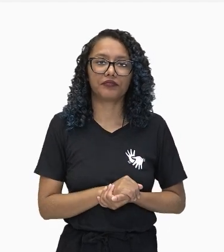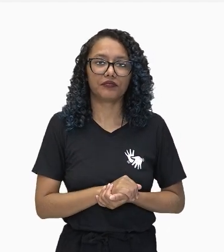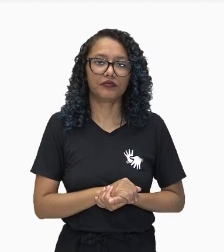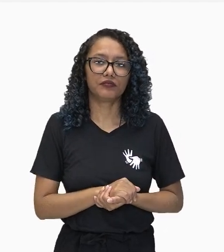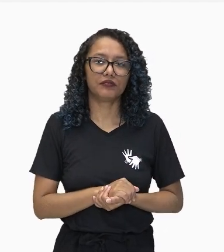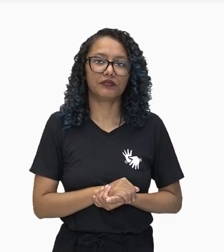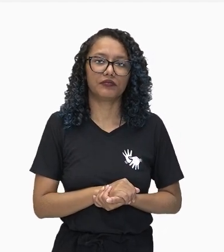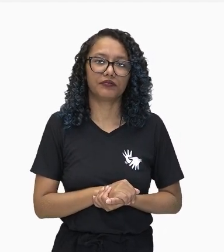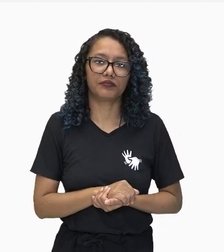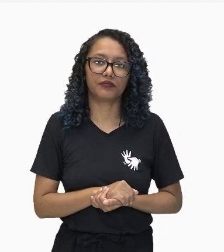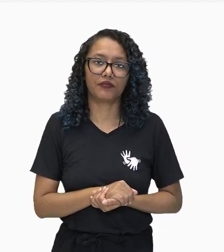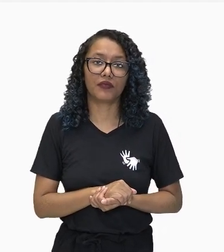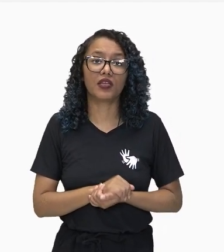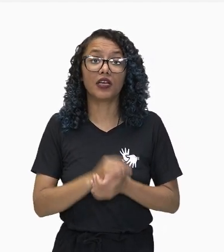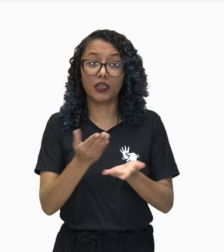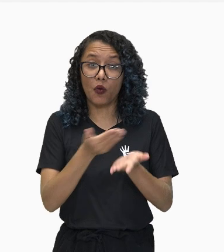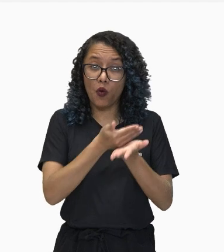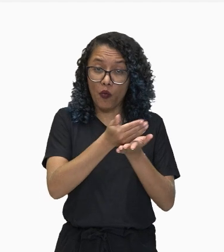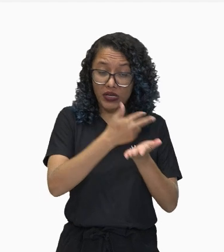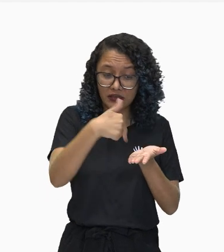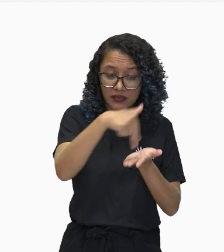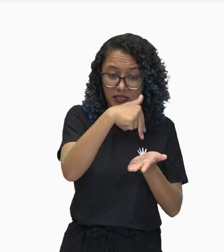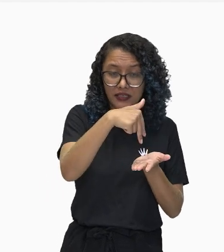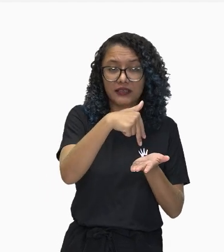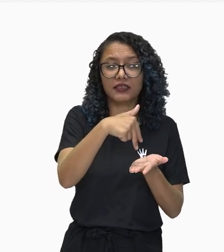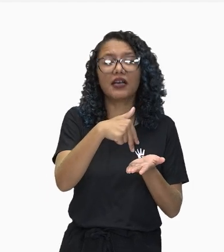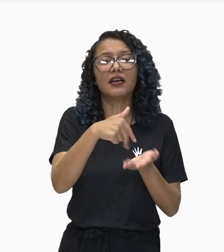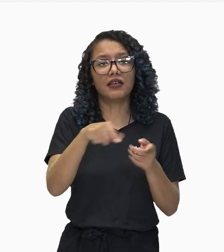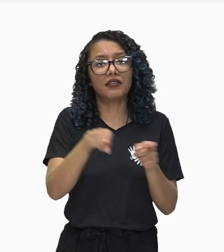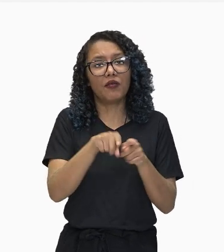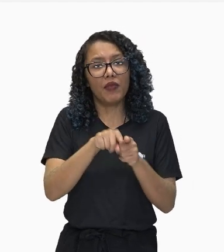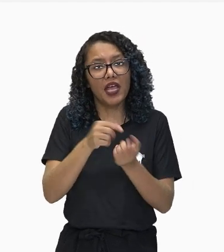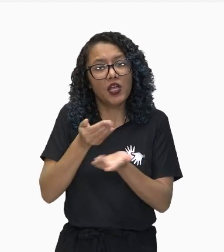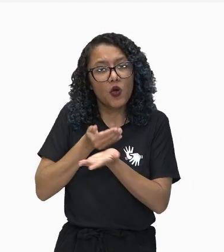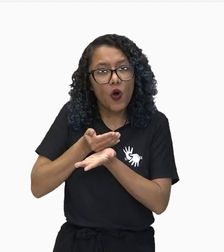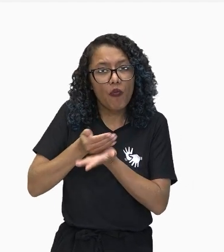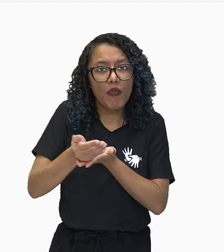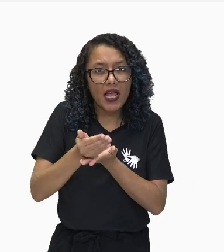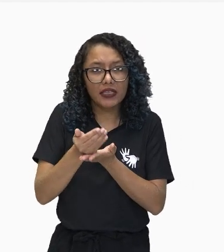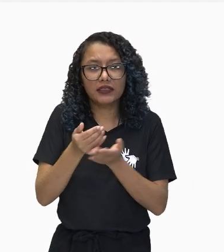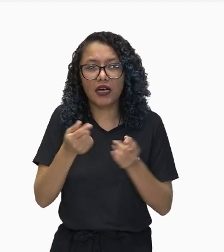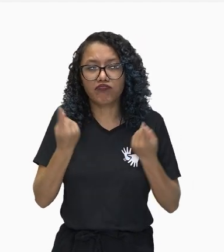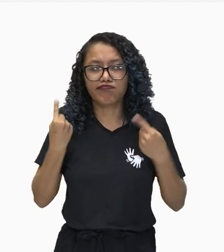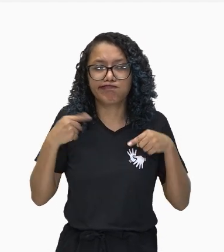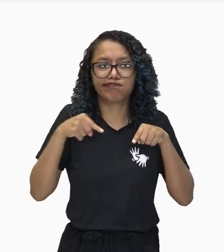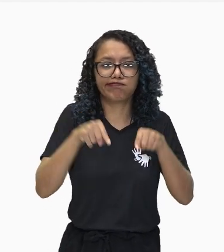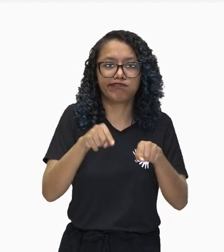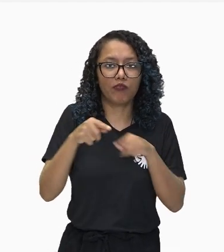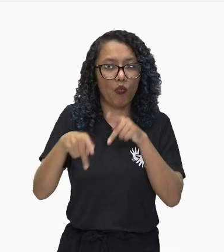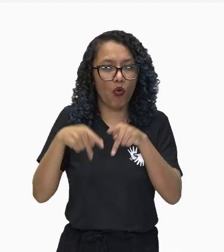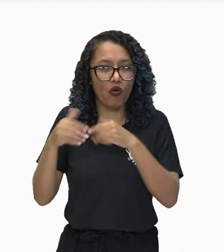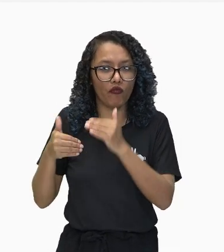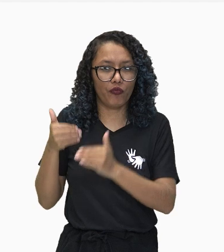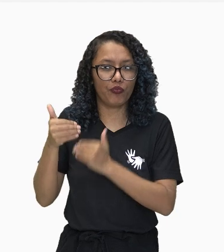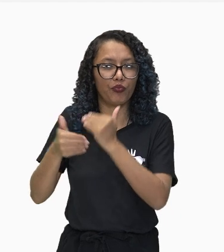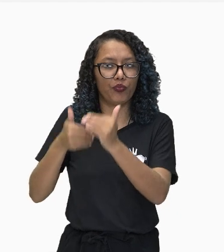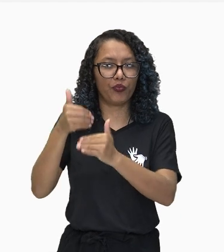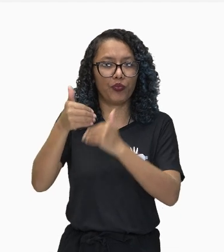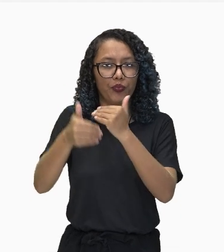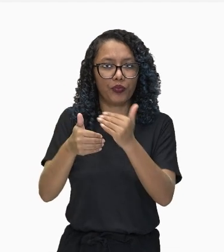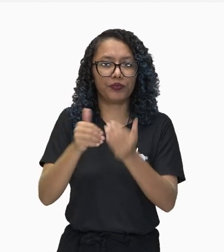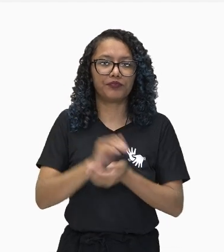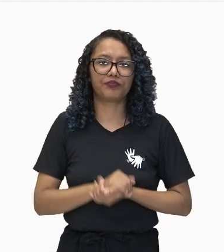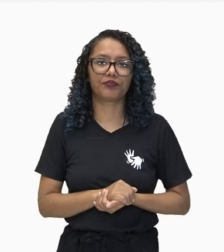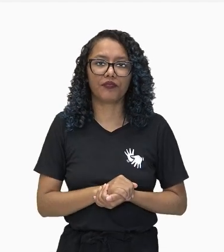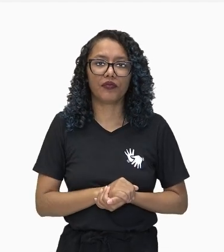com o início da civilização e com o início do homem, por ser uma forma de expressão e comunicação que de forma simples